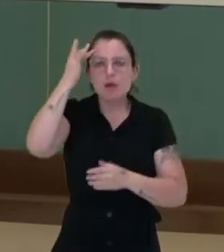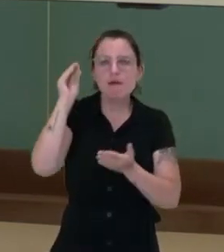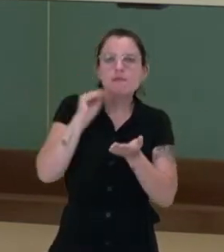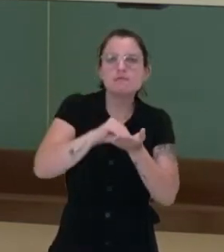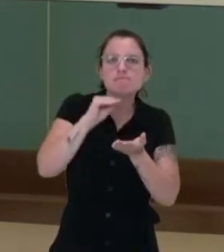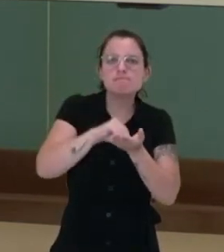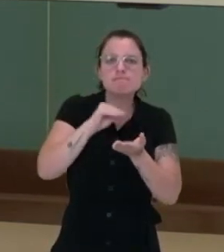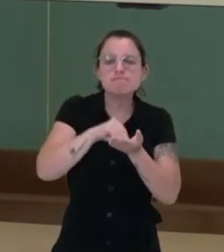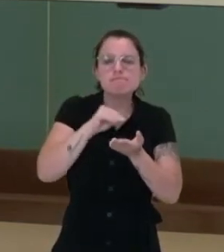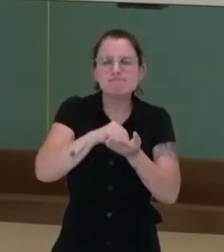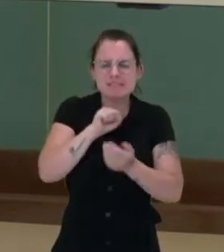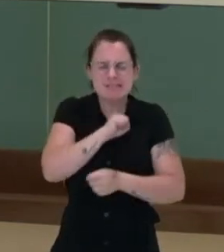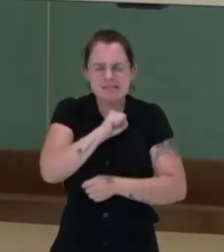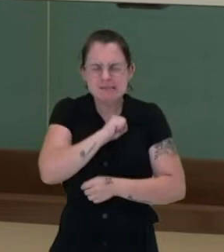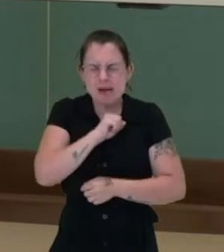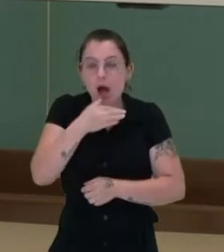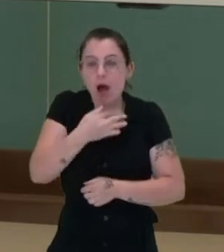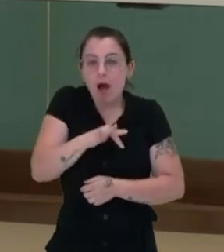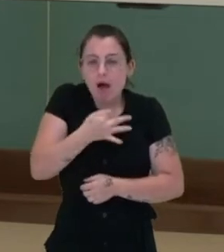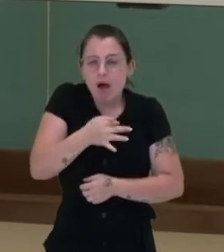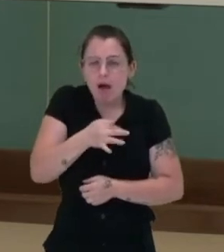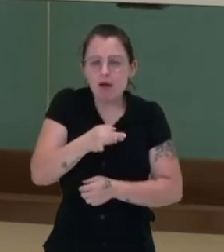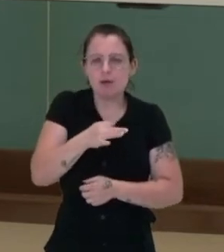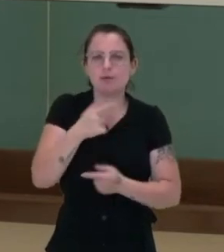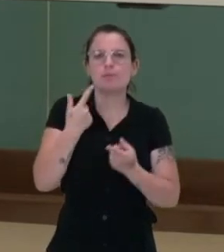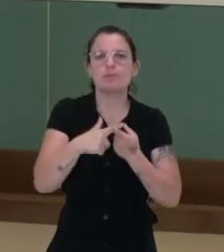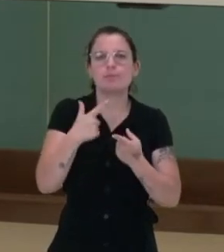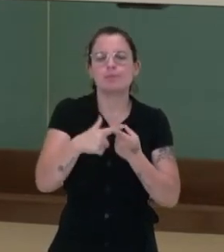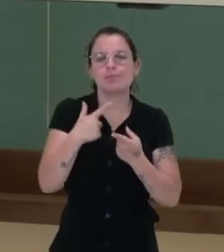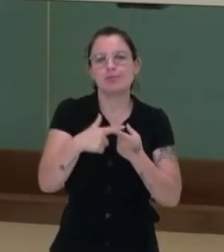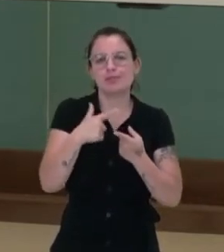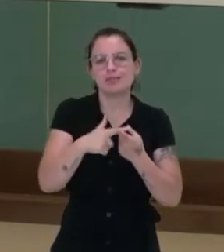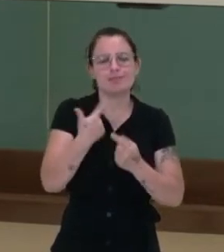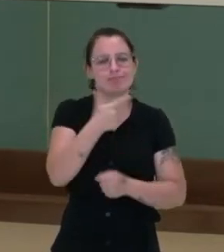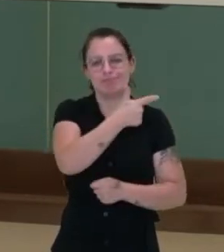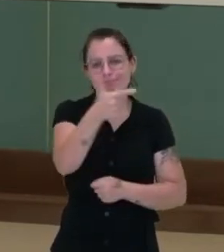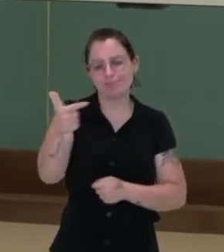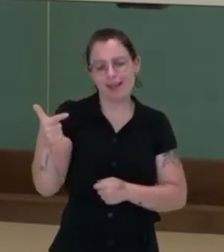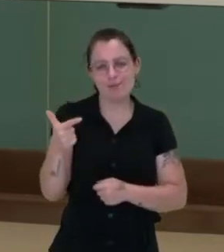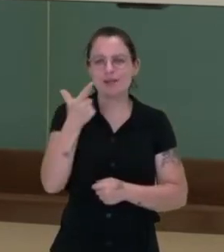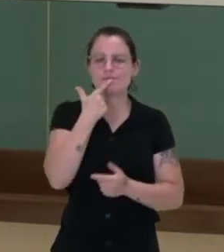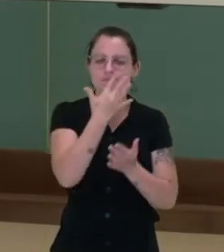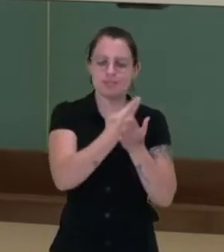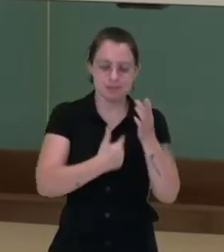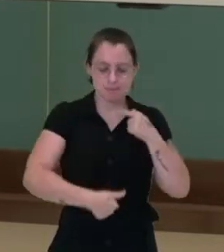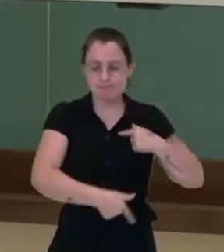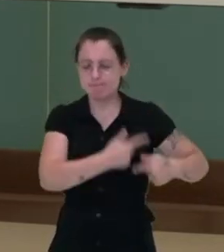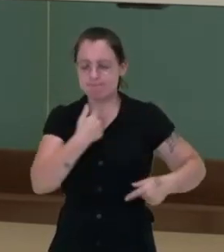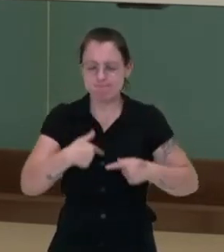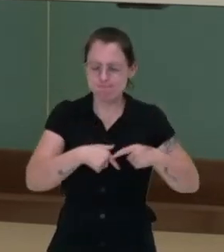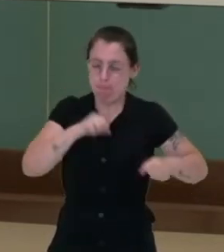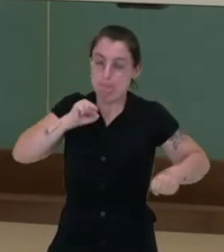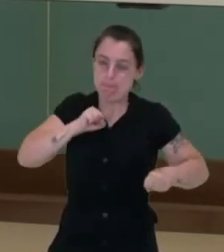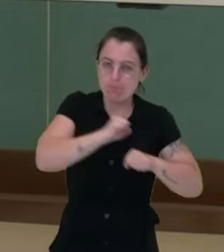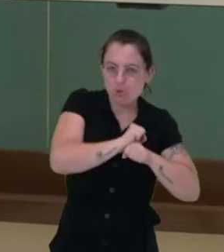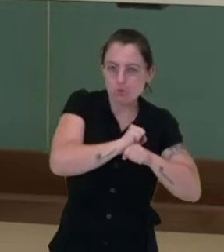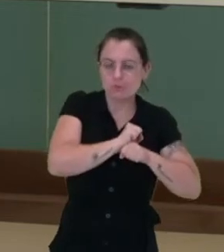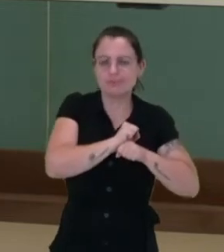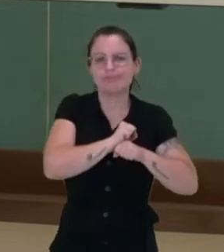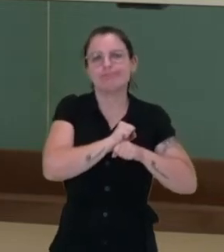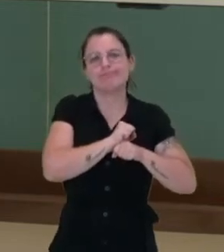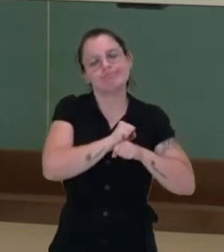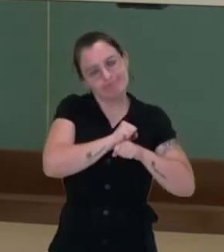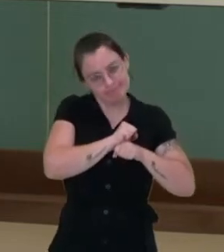dor intensa no peito causada pela falta de sangue no coração, que consequentemente